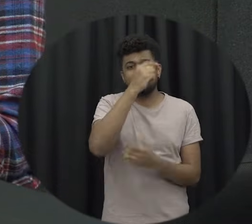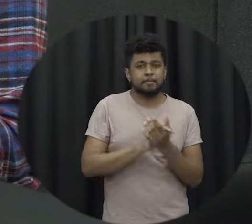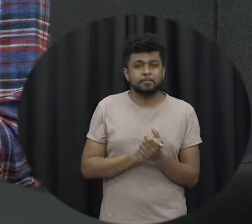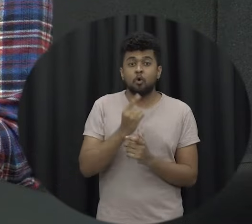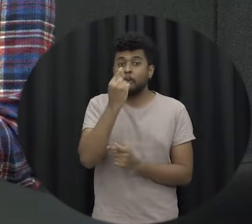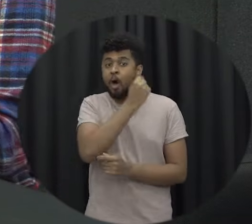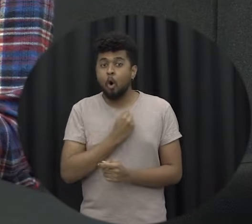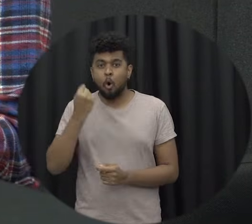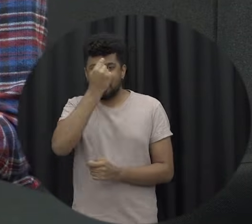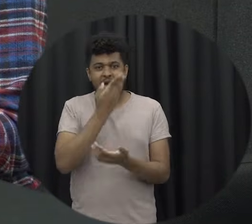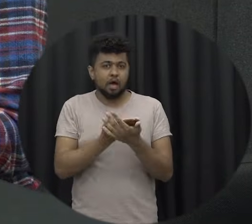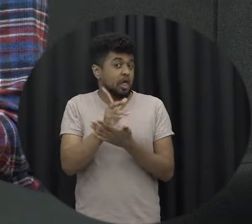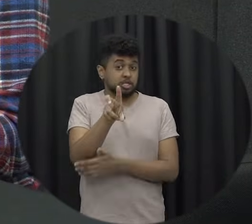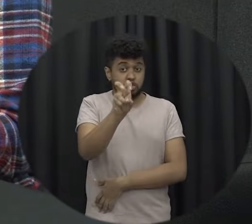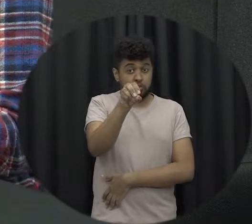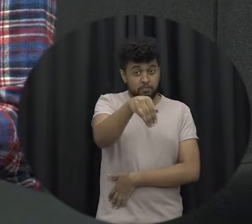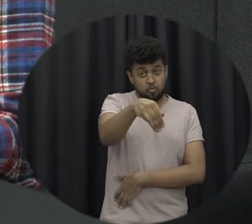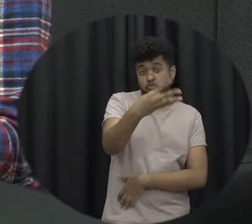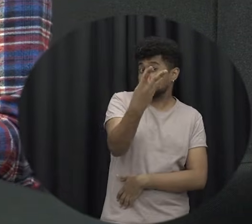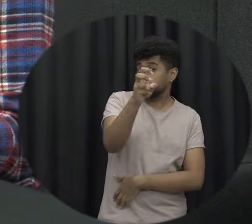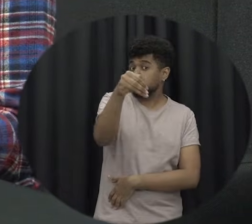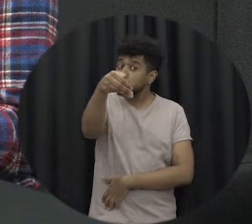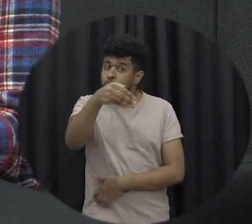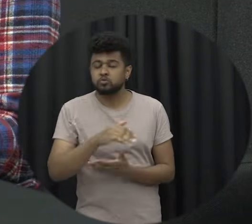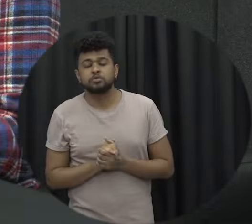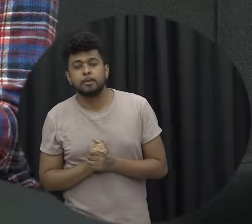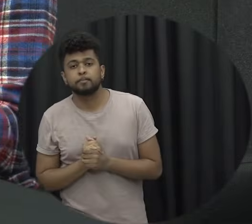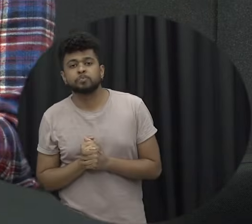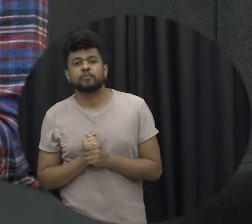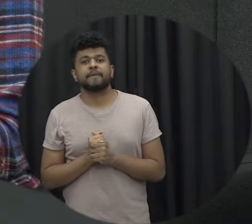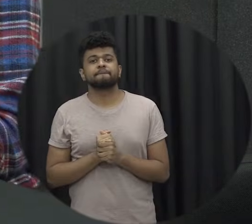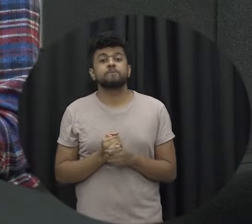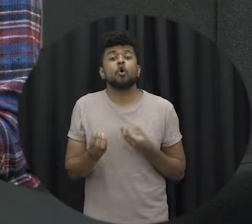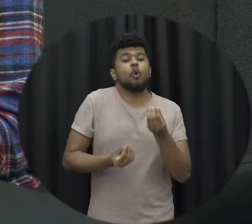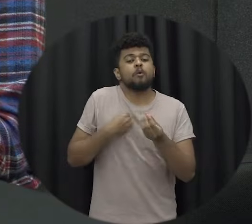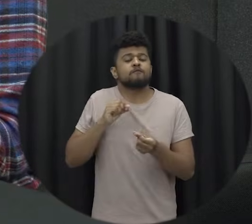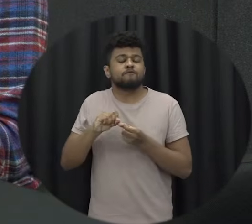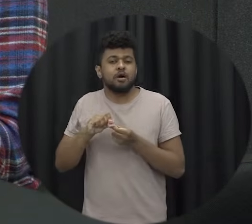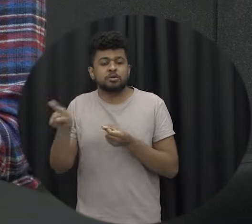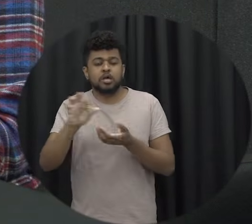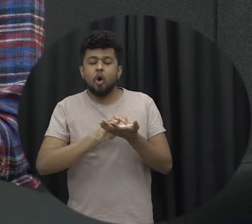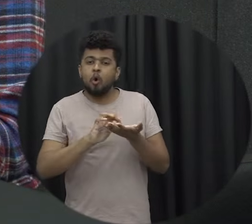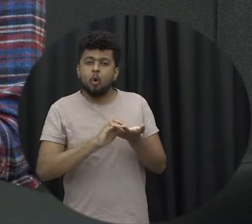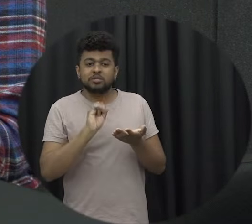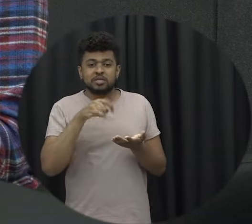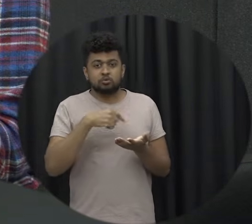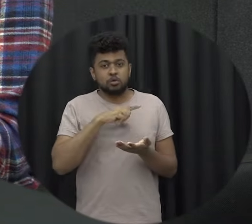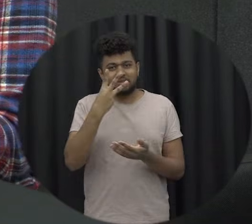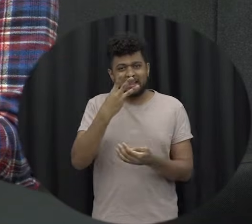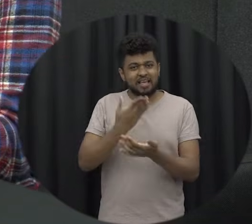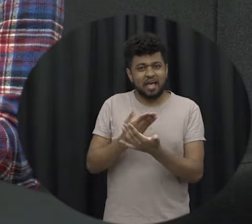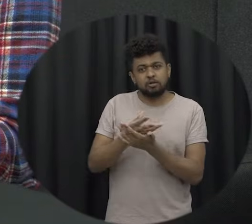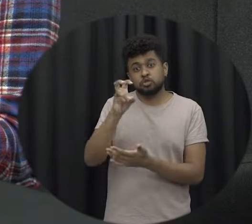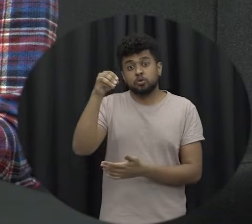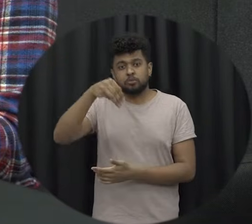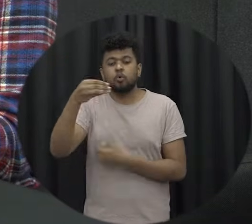vezes 45 minutos. E como é que eu faço essa conta? Se eu tenho 3 aulas de 50 minutos, como é que eu faço essa conta, né? Eu não vou dizer que